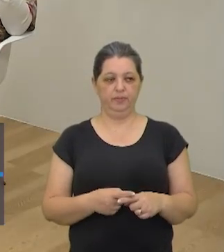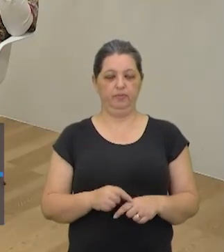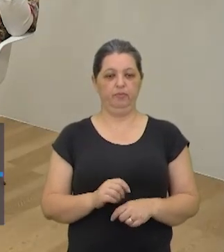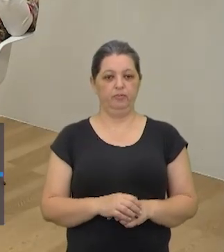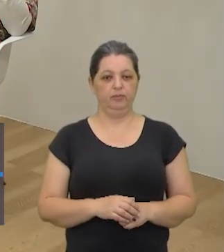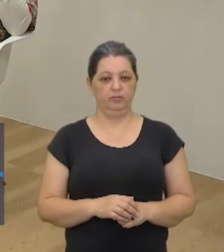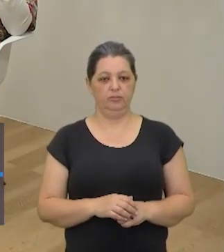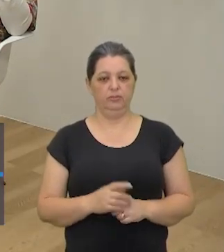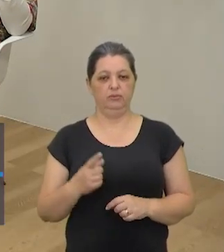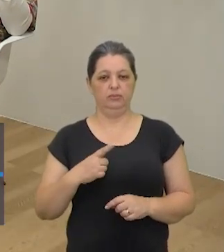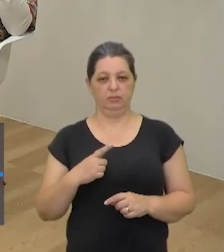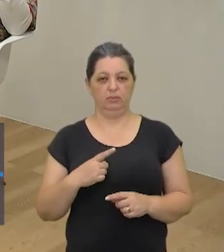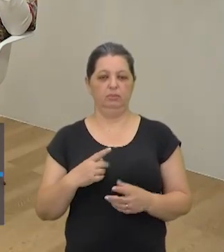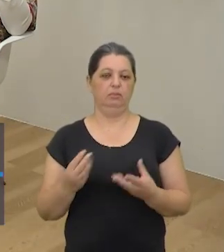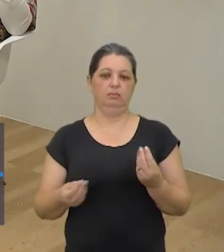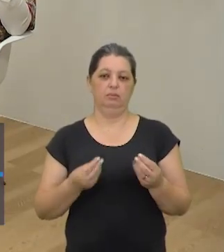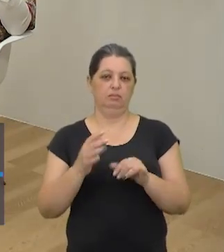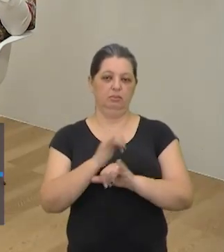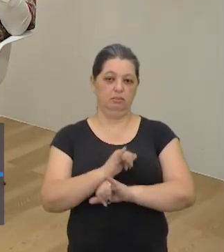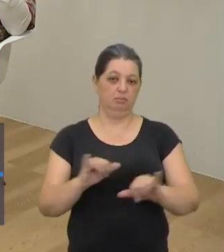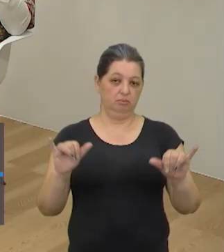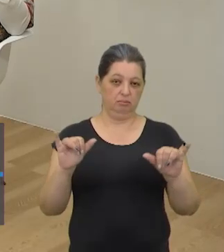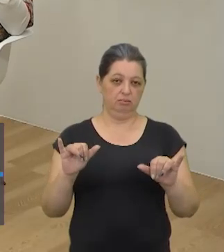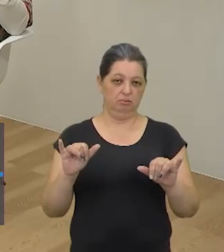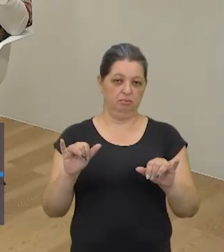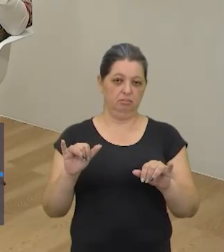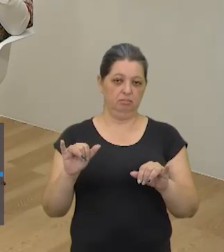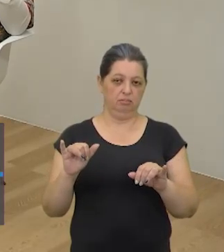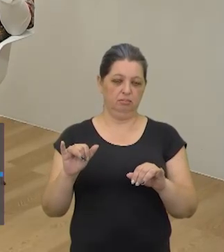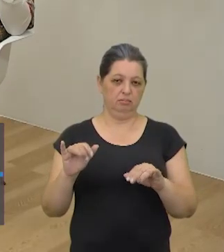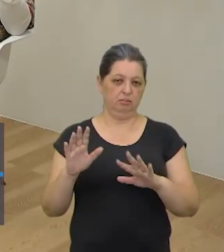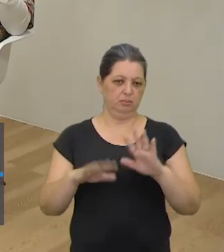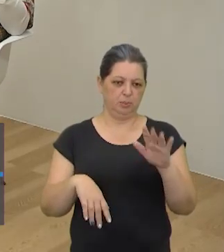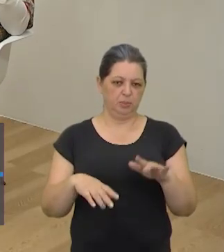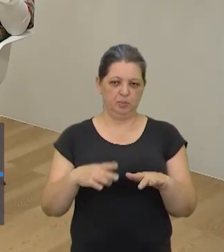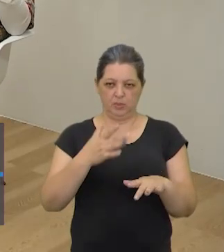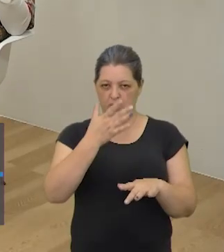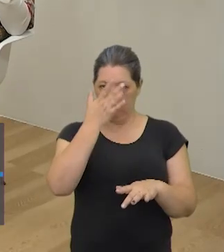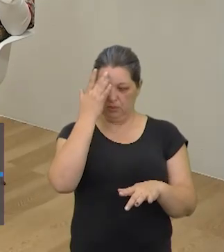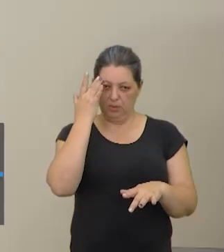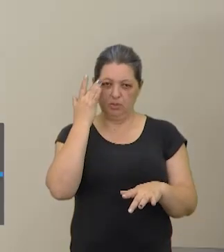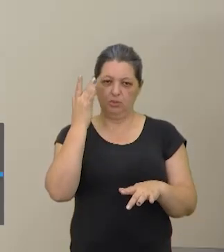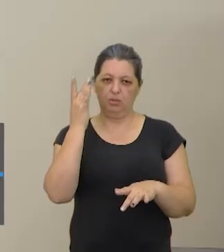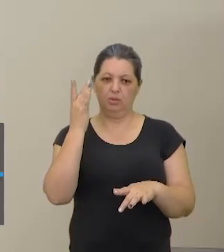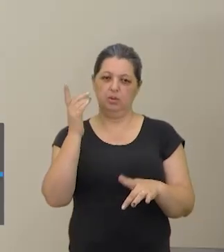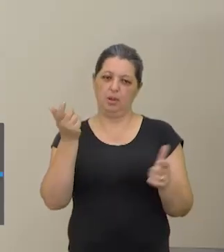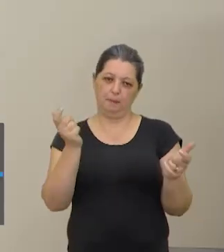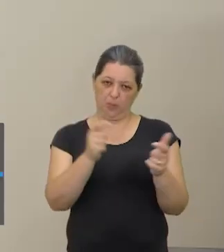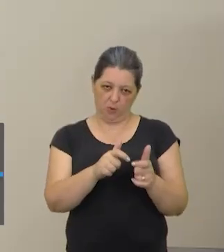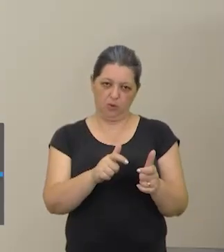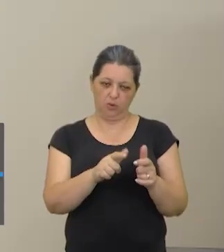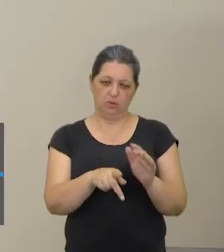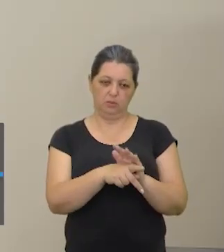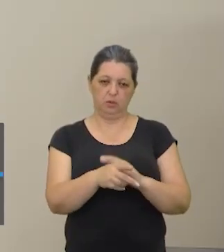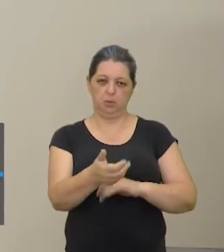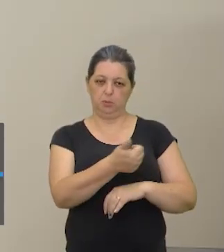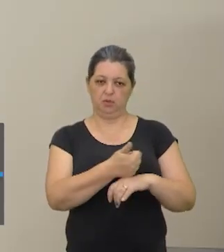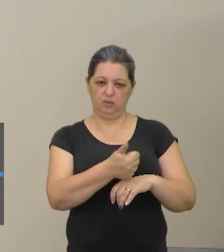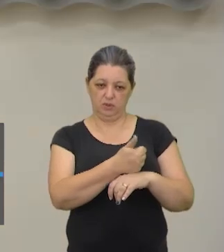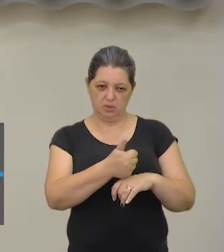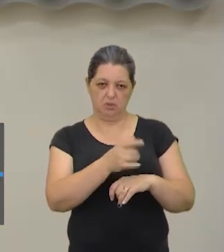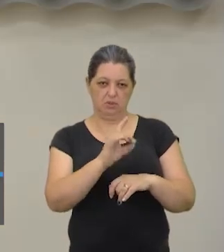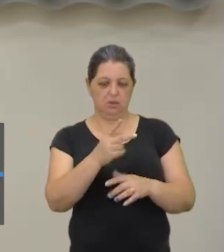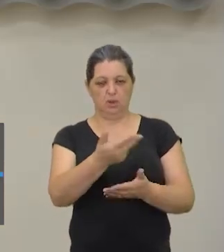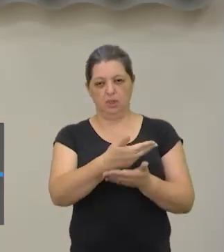menos repercussão de pessoas que dificilmente se conhece alguém que é escultor, né? É verdade. É mais fácil Não, você não conhecer o conheço pintor, um ninguém. desenhista e